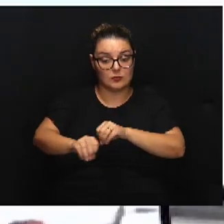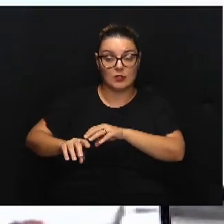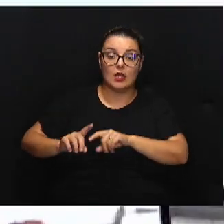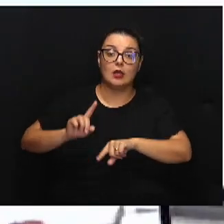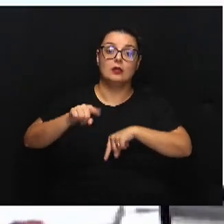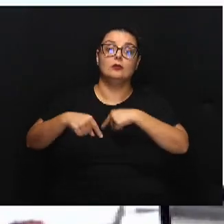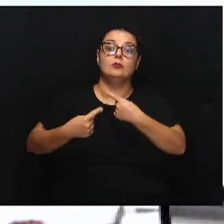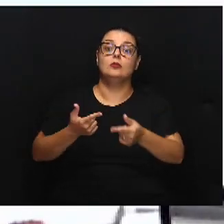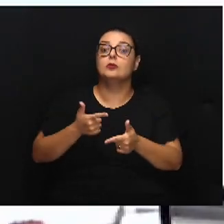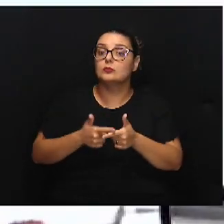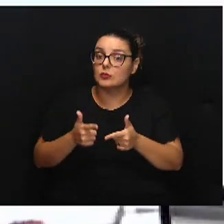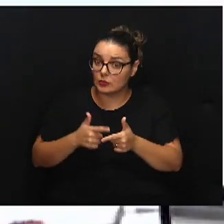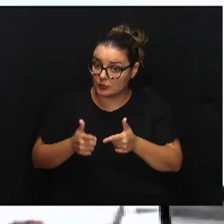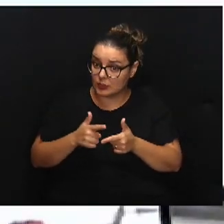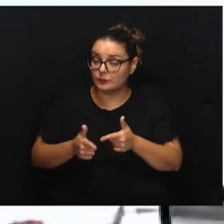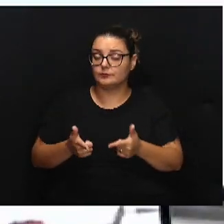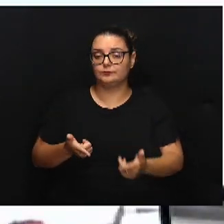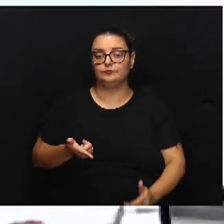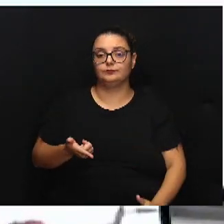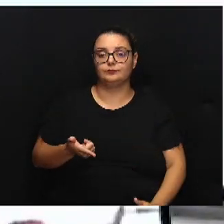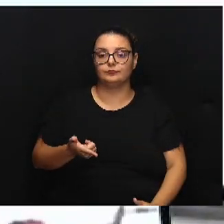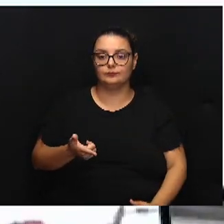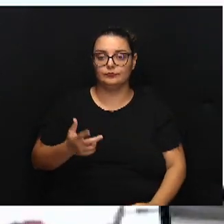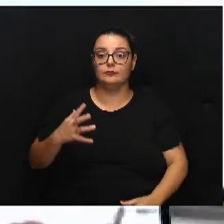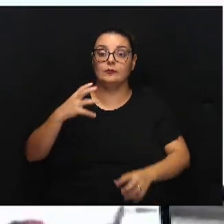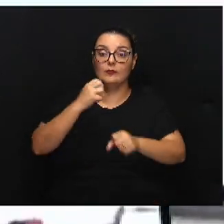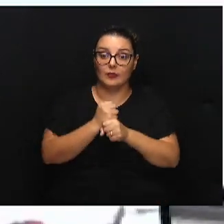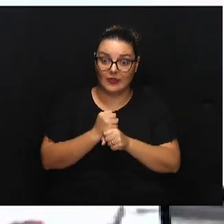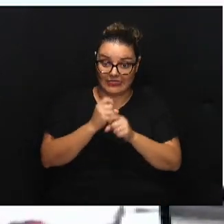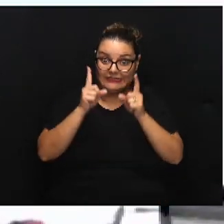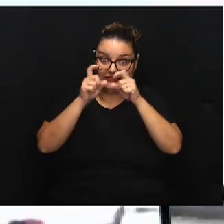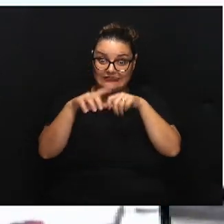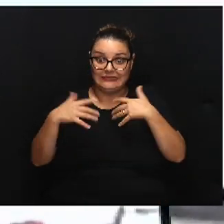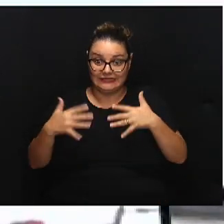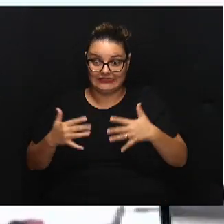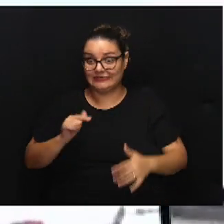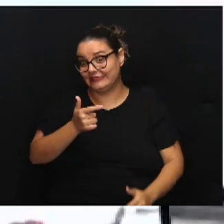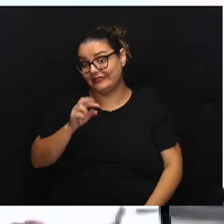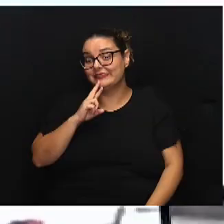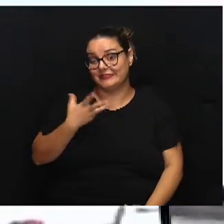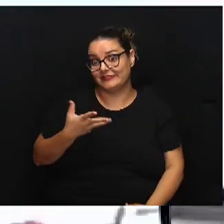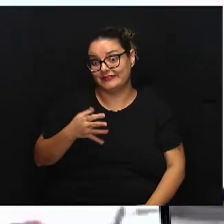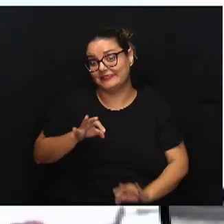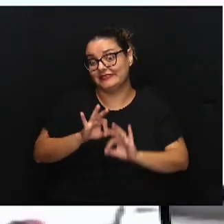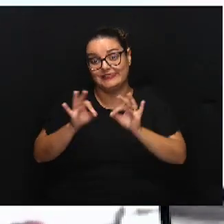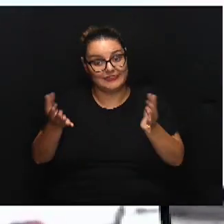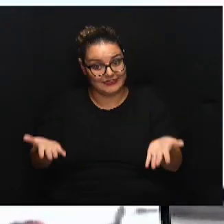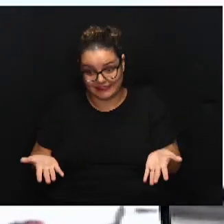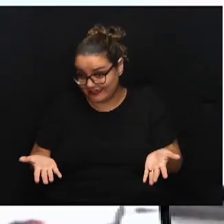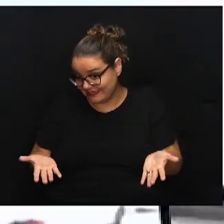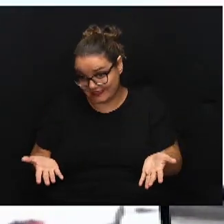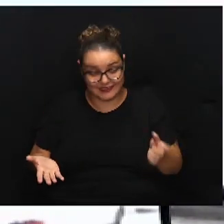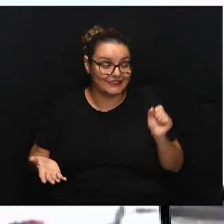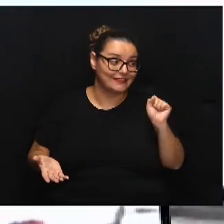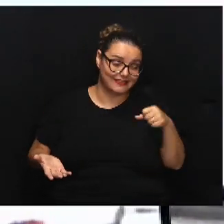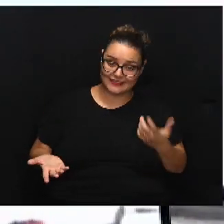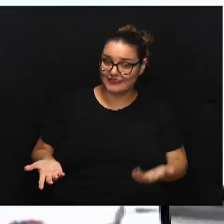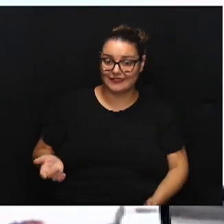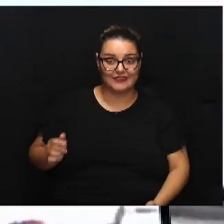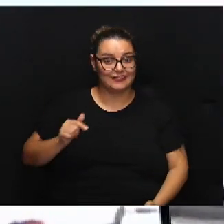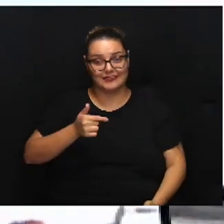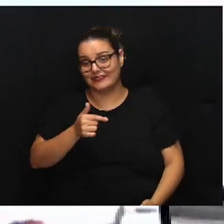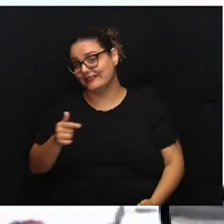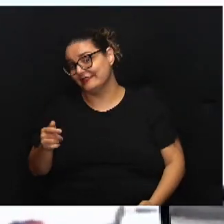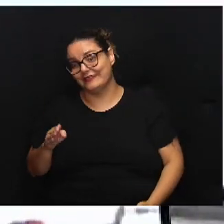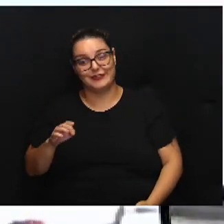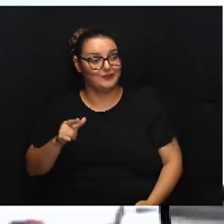outro problema que tem que... O pacote é complexo e não tem solução simples, tá? Sim. Tem bala de prata, gente, não